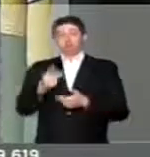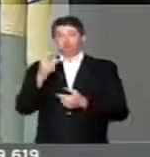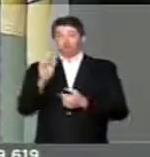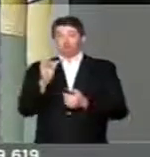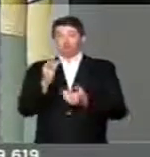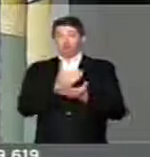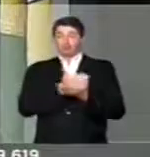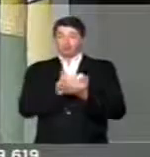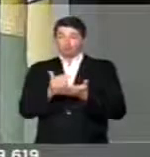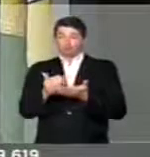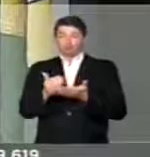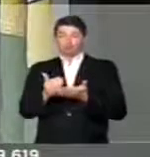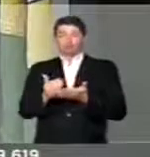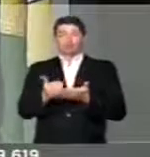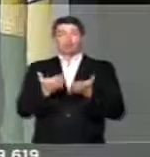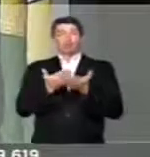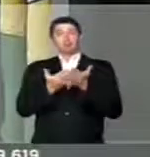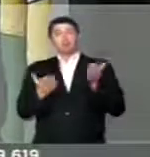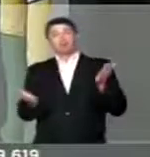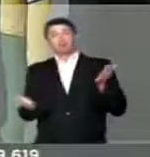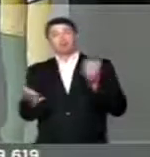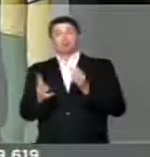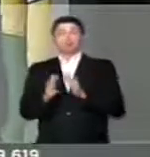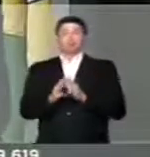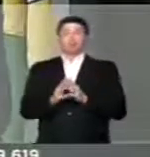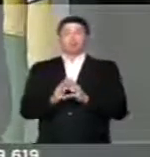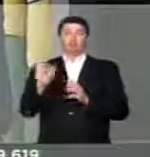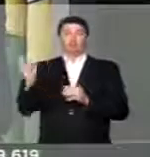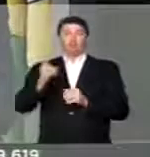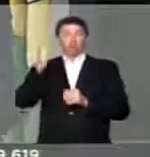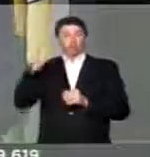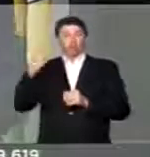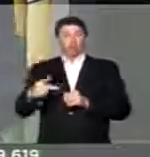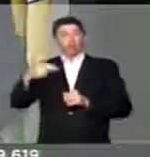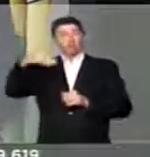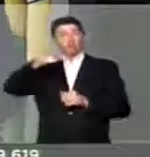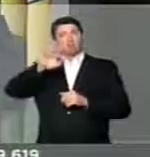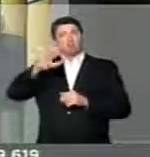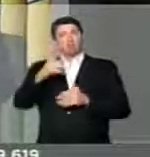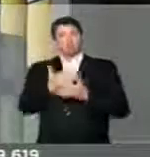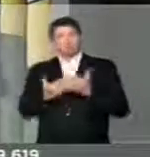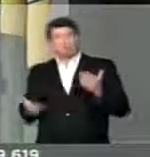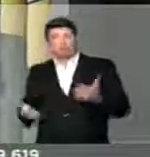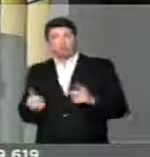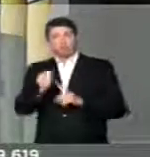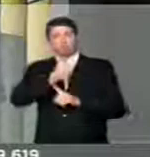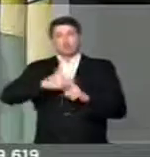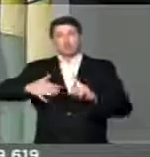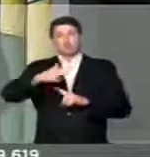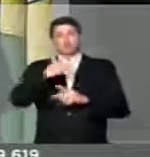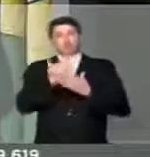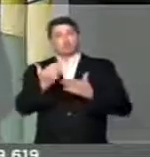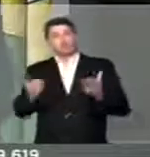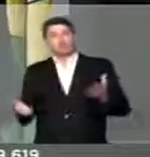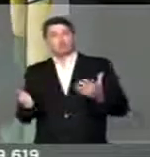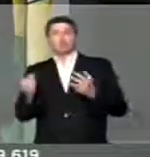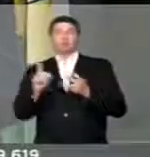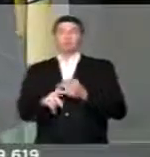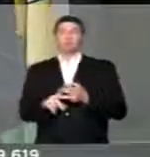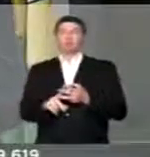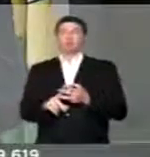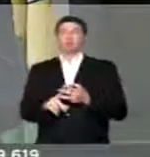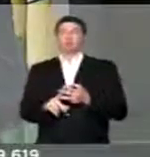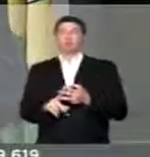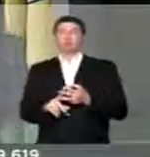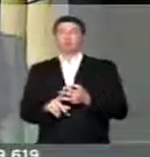PT começou a perder os seus valores morais, sociais, e a